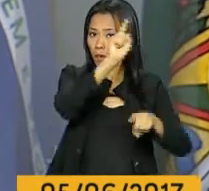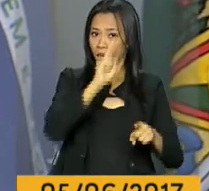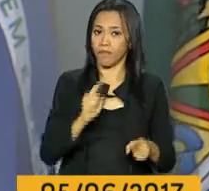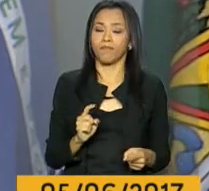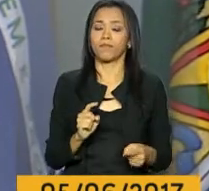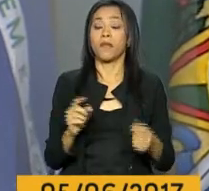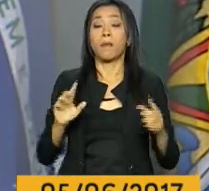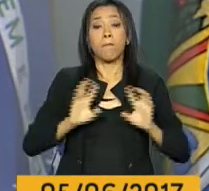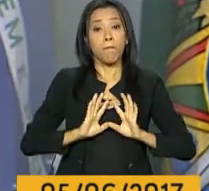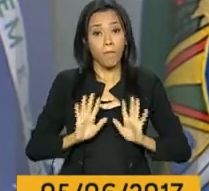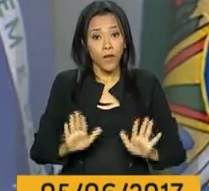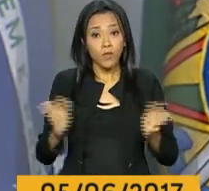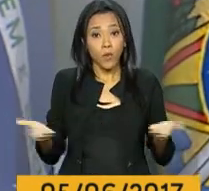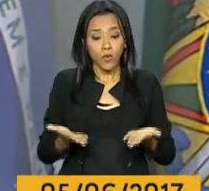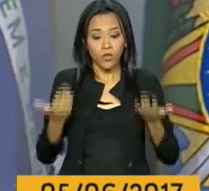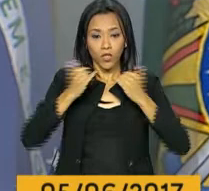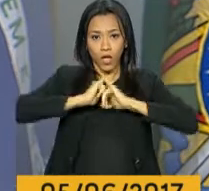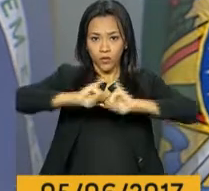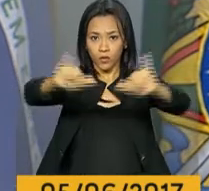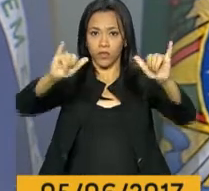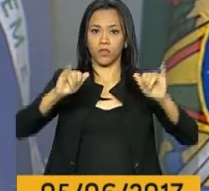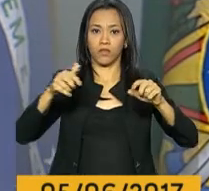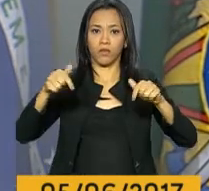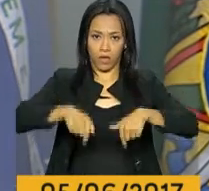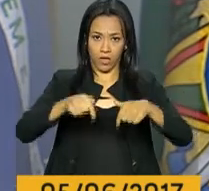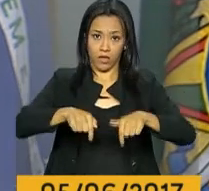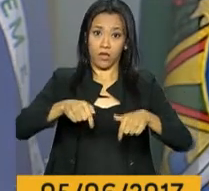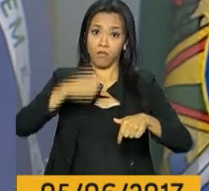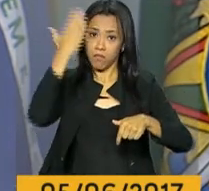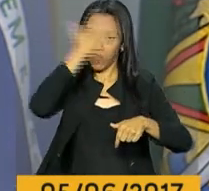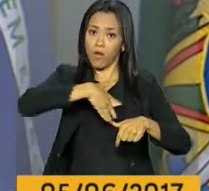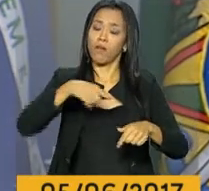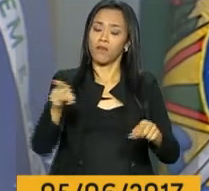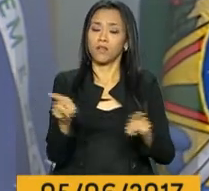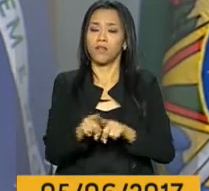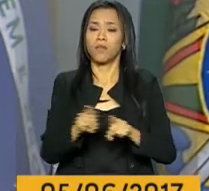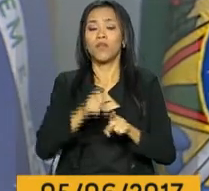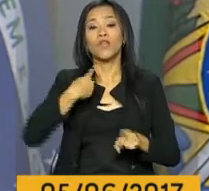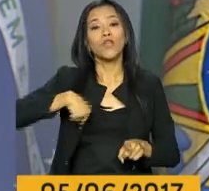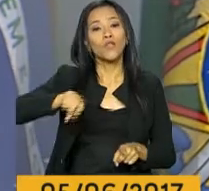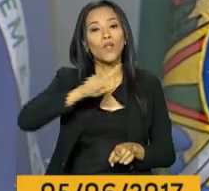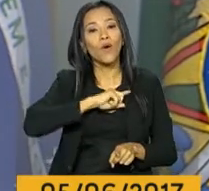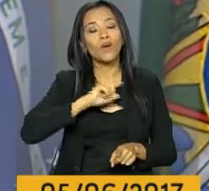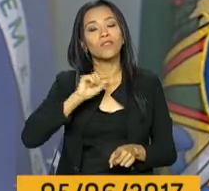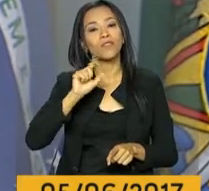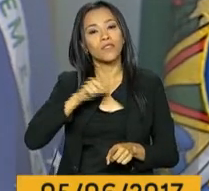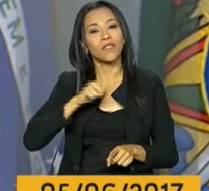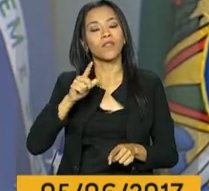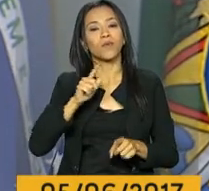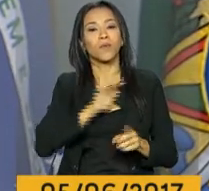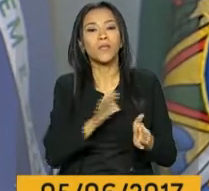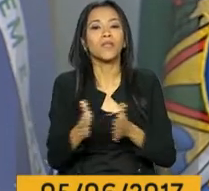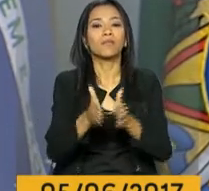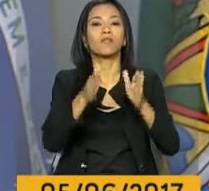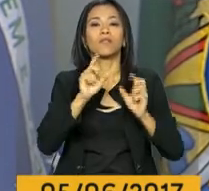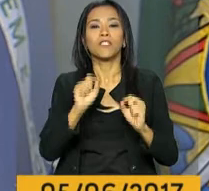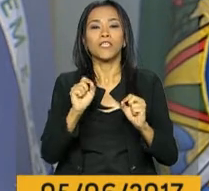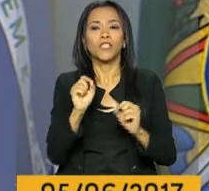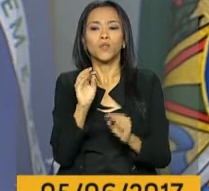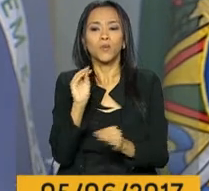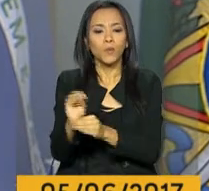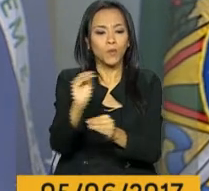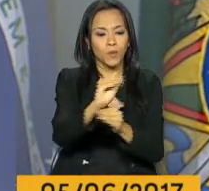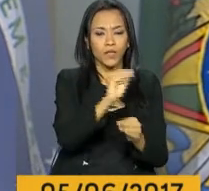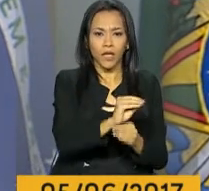que hoje anunciamos mostram também que trilhamos o caminho da sustentabilidade este é o